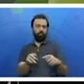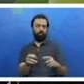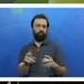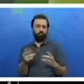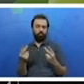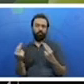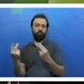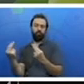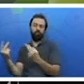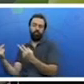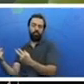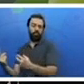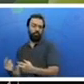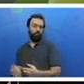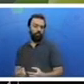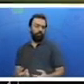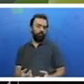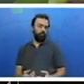passar a resposta.